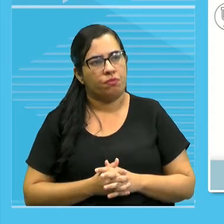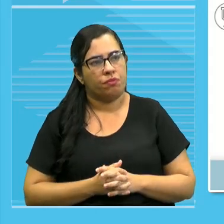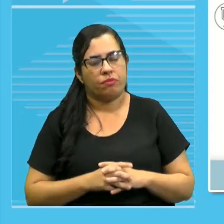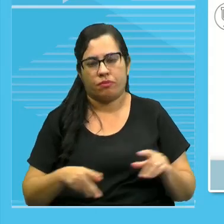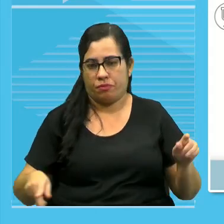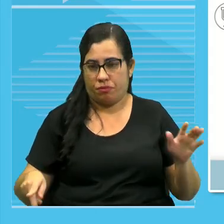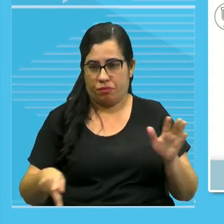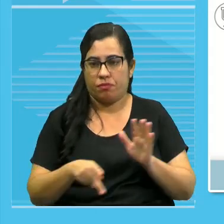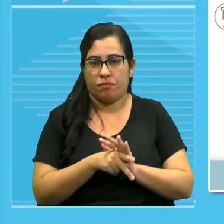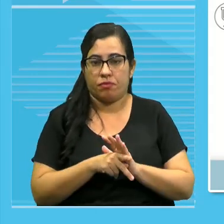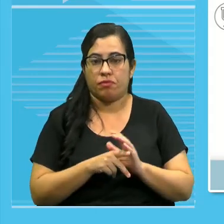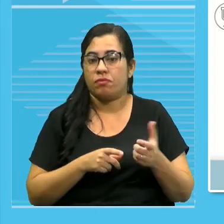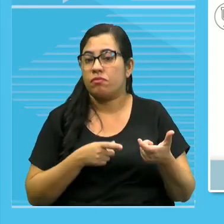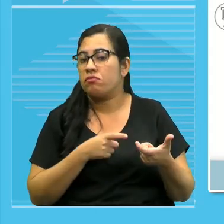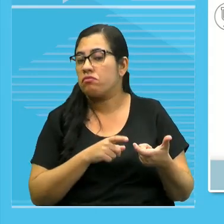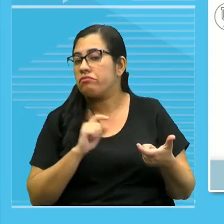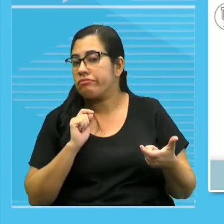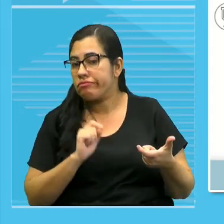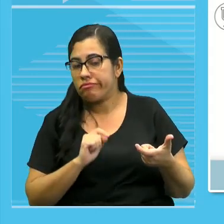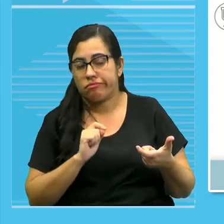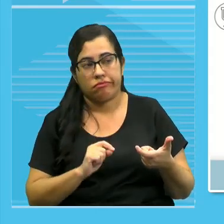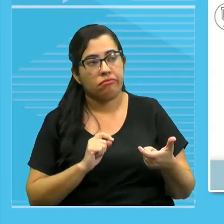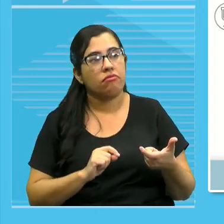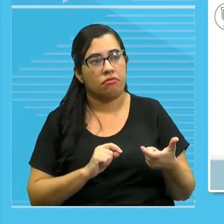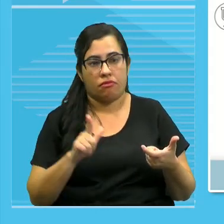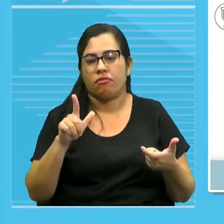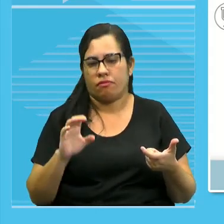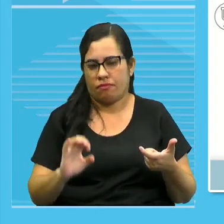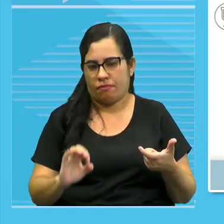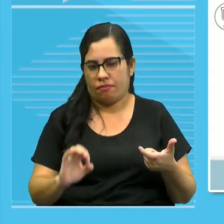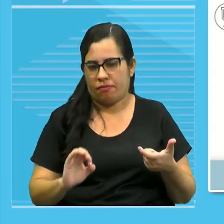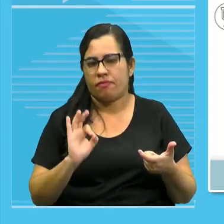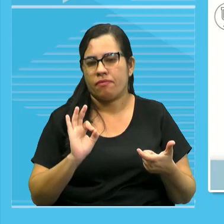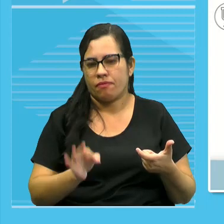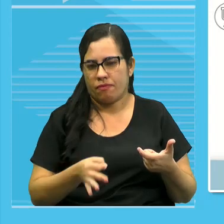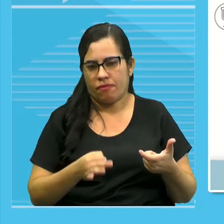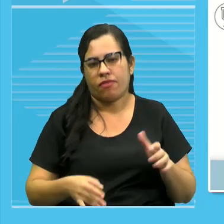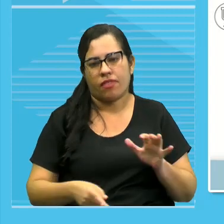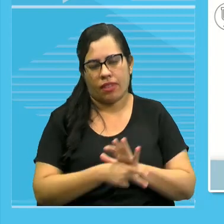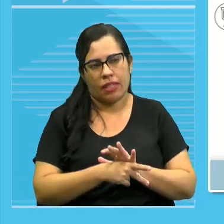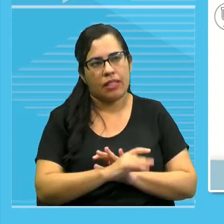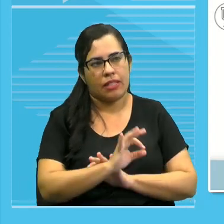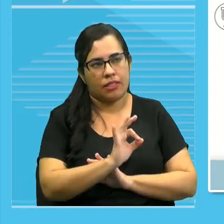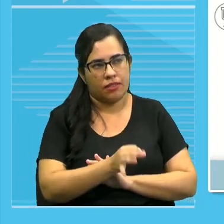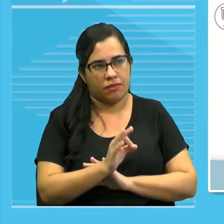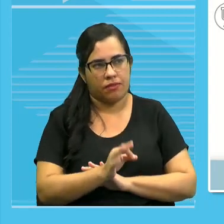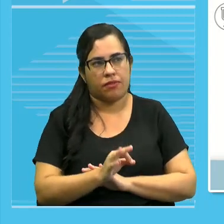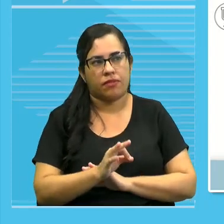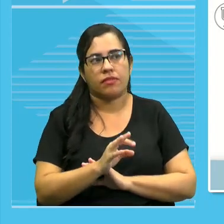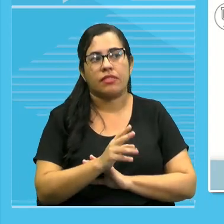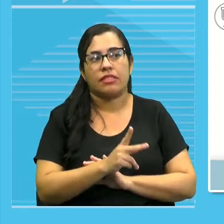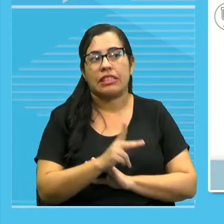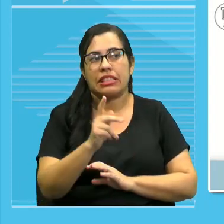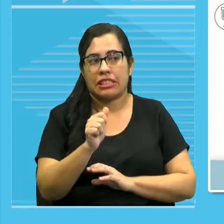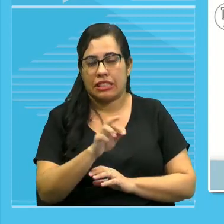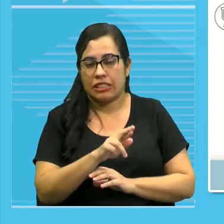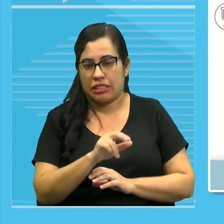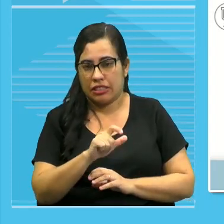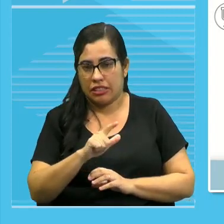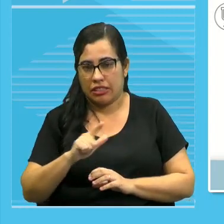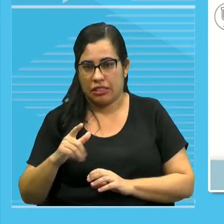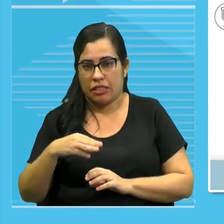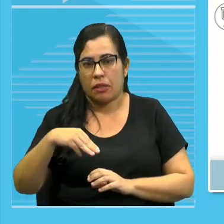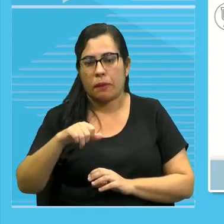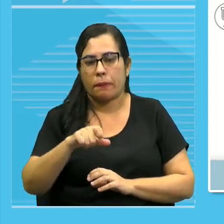refere-se a que que tá em destaque é o low low definiu Call Max low definiu